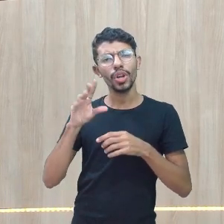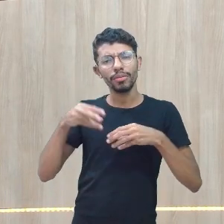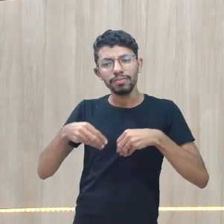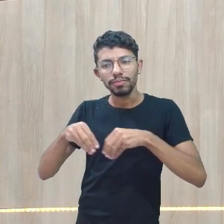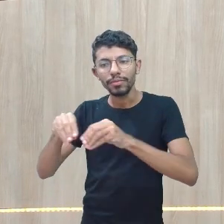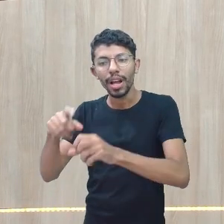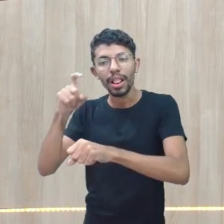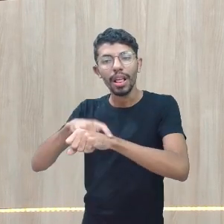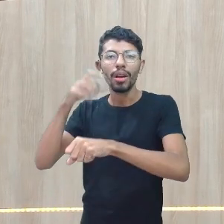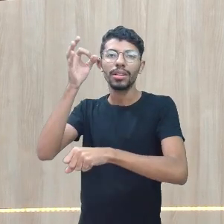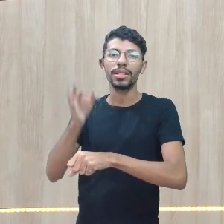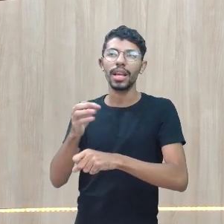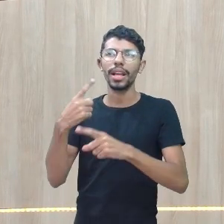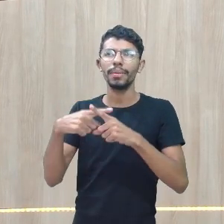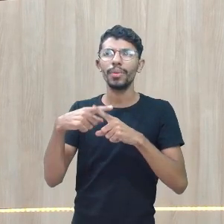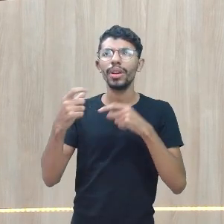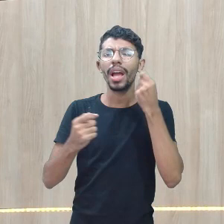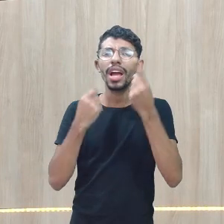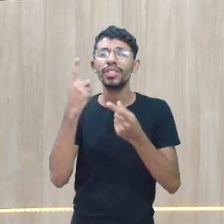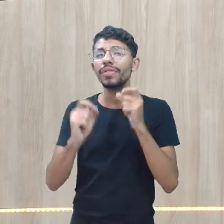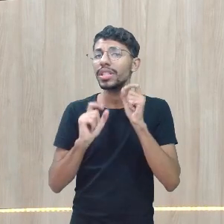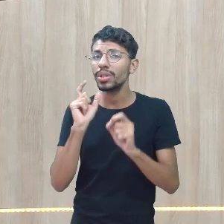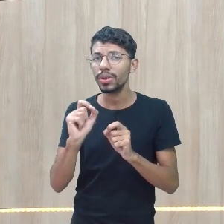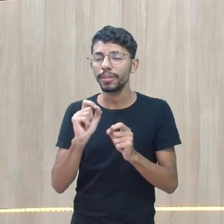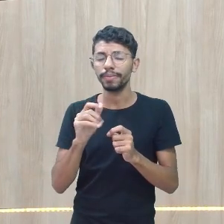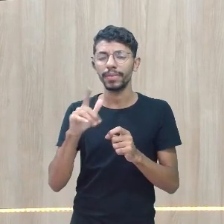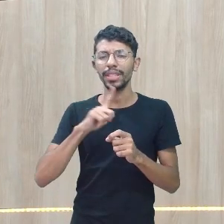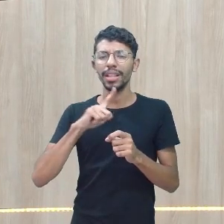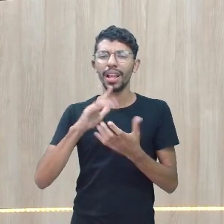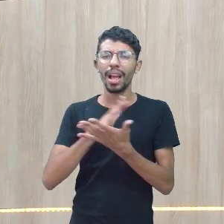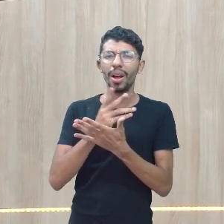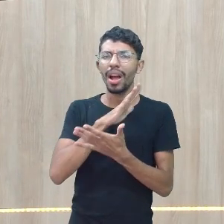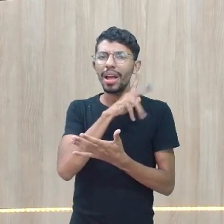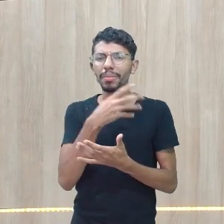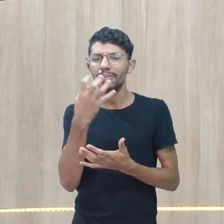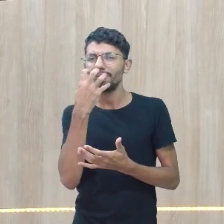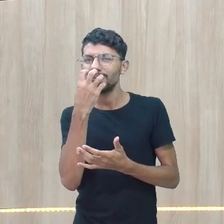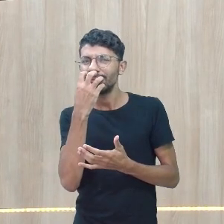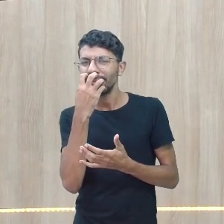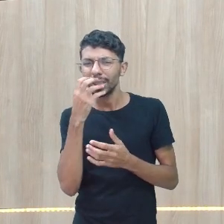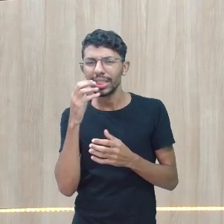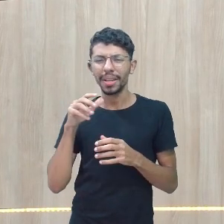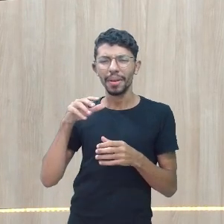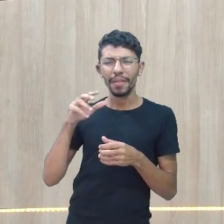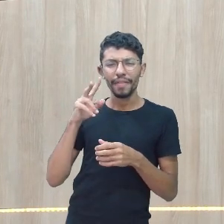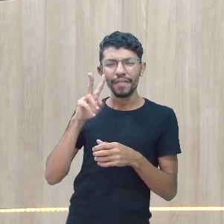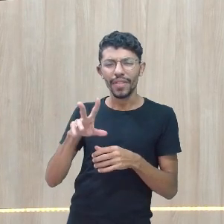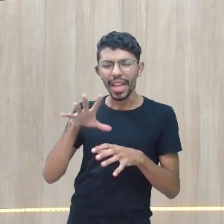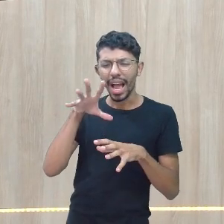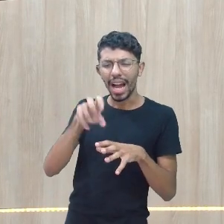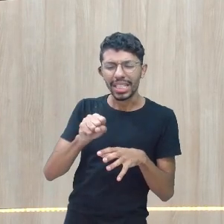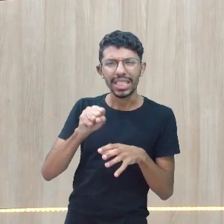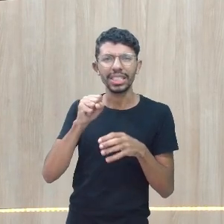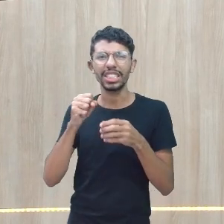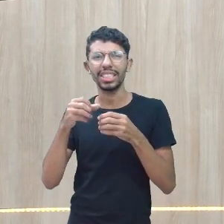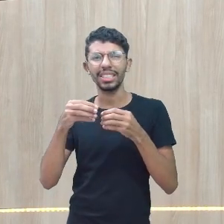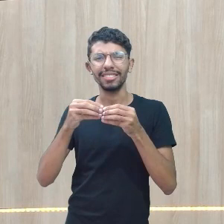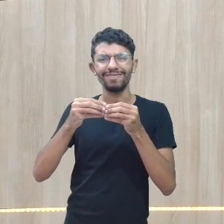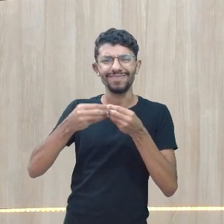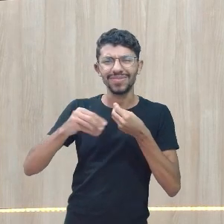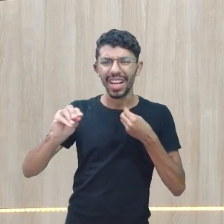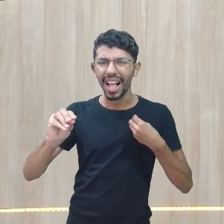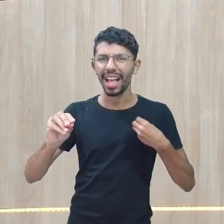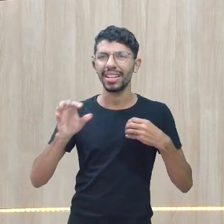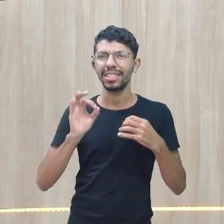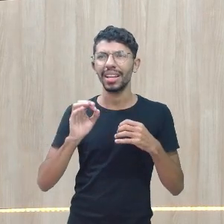professora? Ah, porque às vezes tem cães que passam e rasgam, fazem aquela maior sujeira, né? Às vezes ela tem algum líquido que às